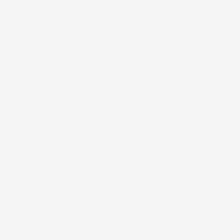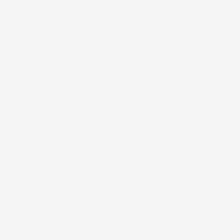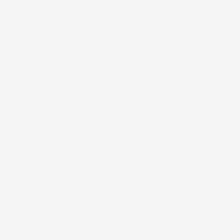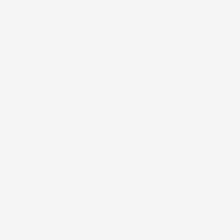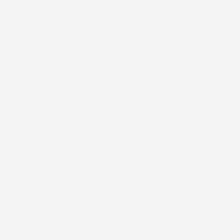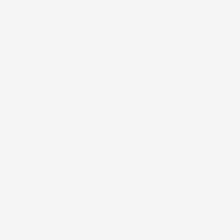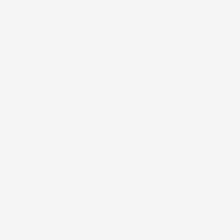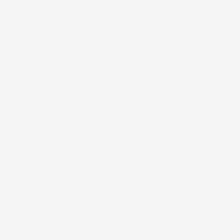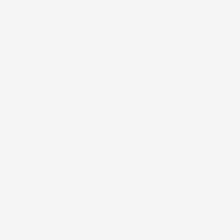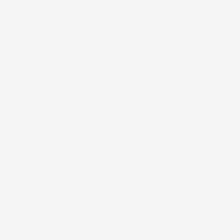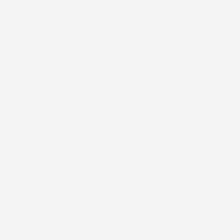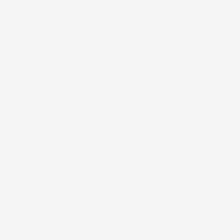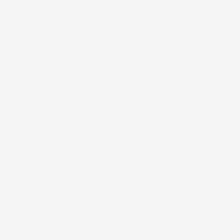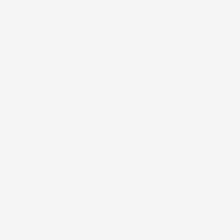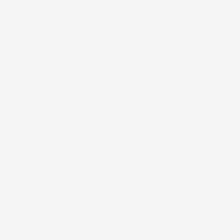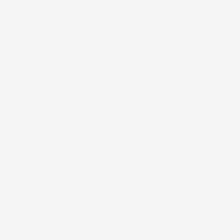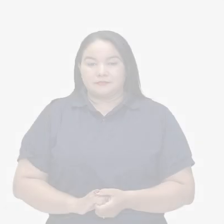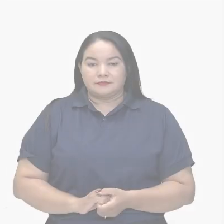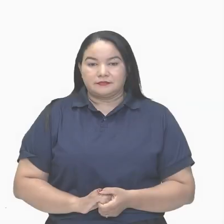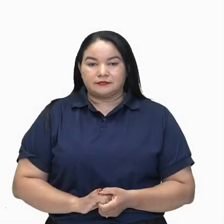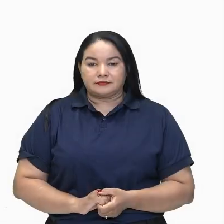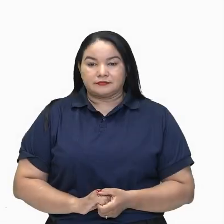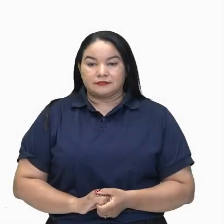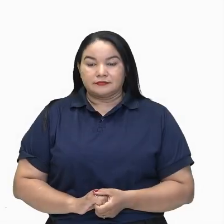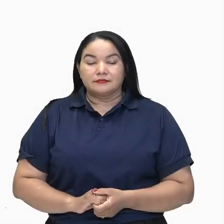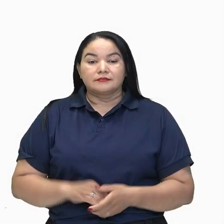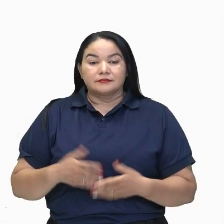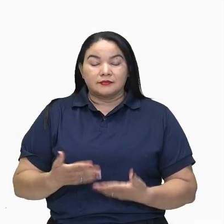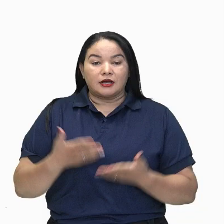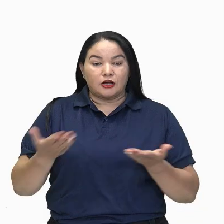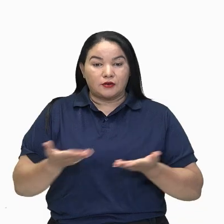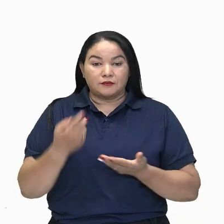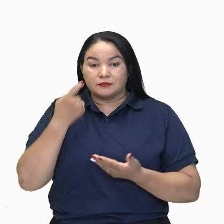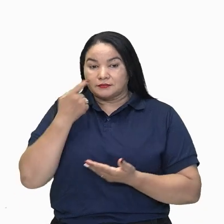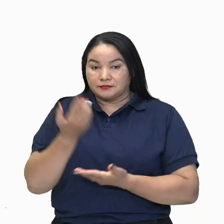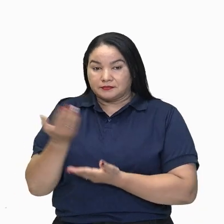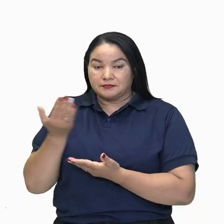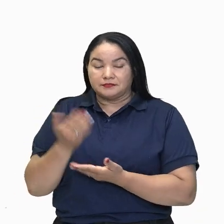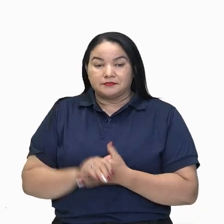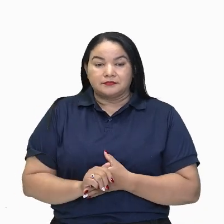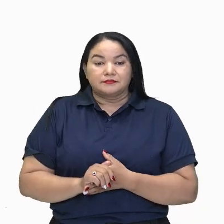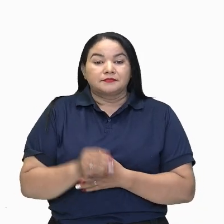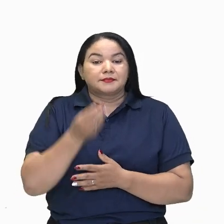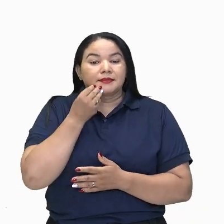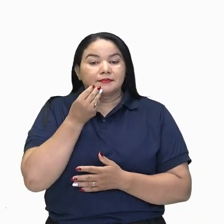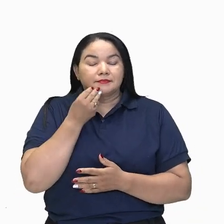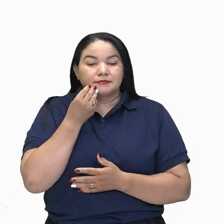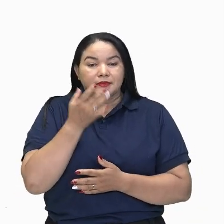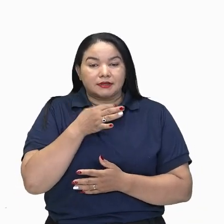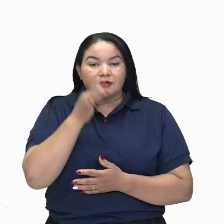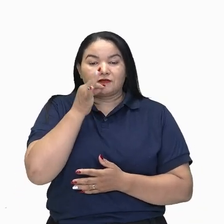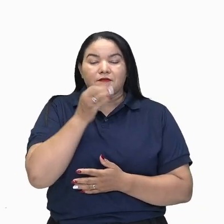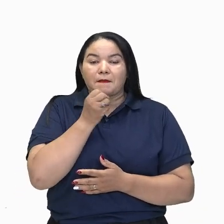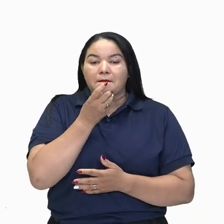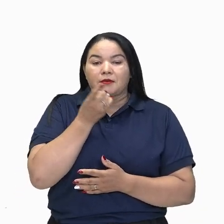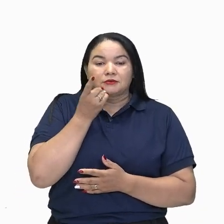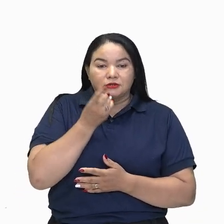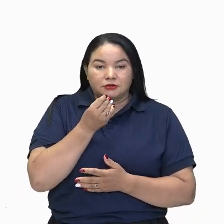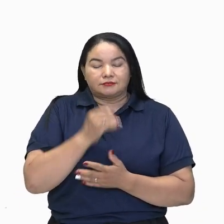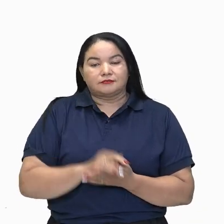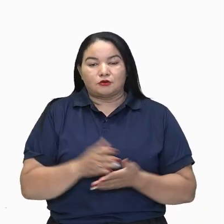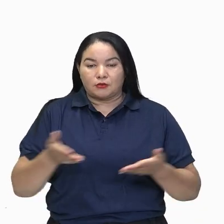hoje mesmo. Visite nossa loja ou compre online. Então, observe que é uma imagem